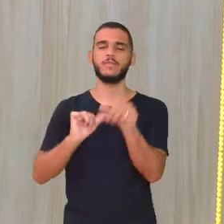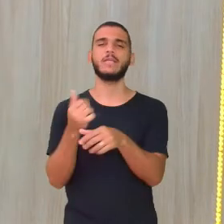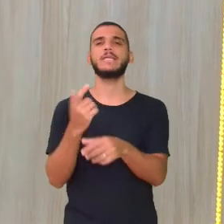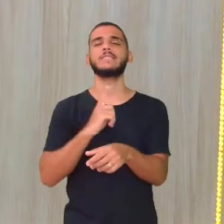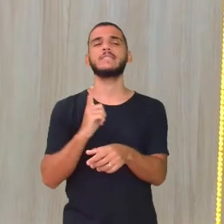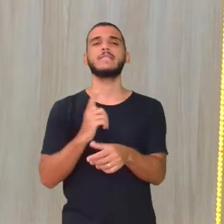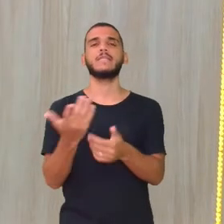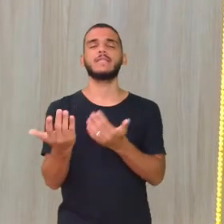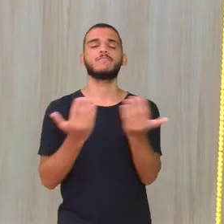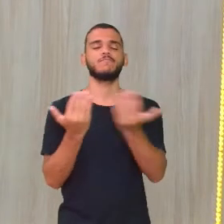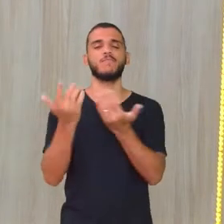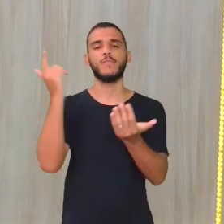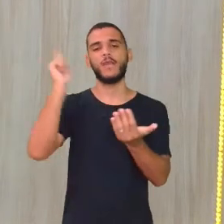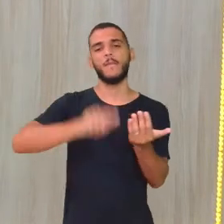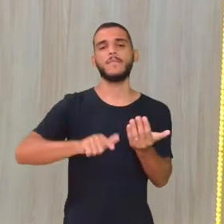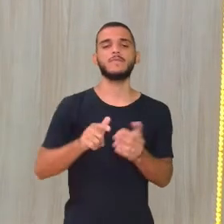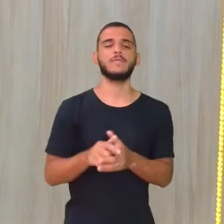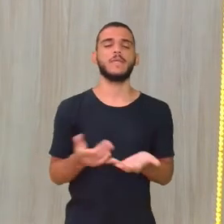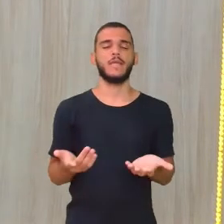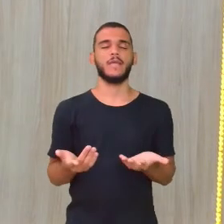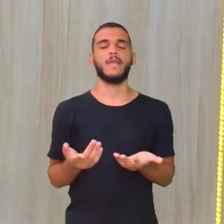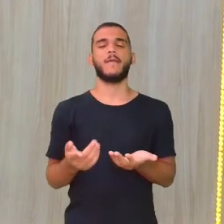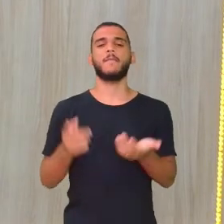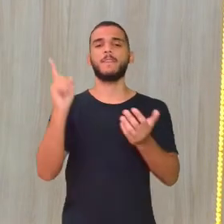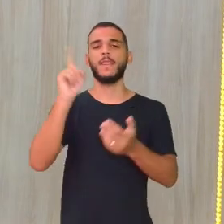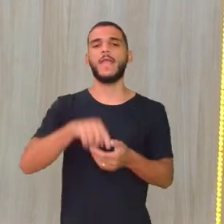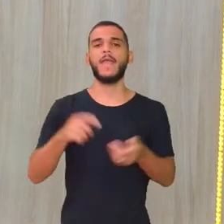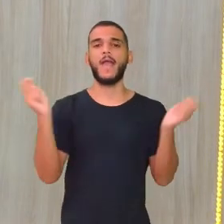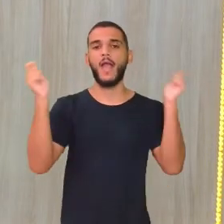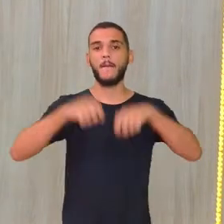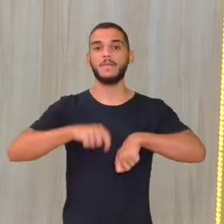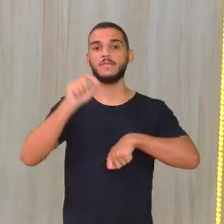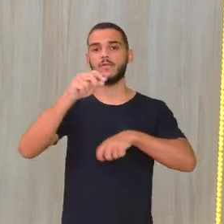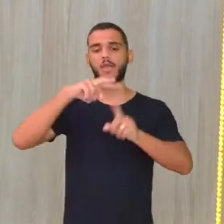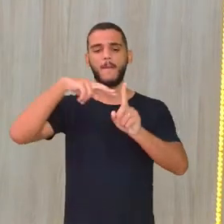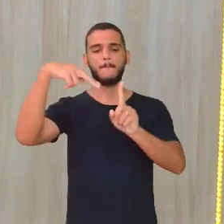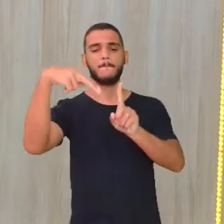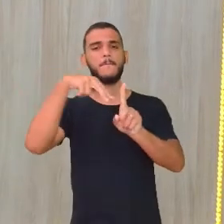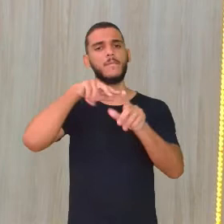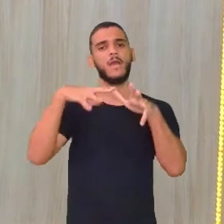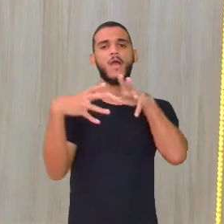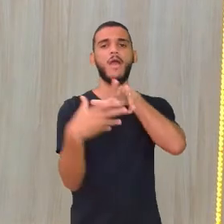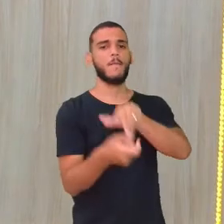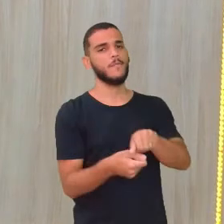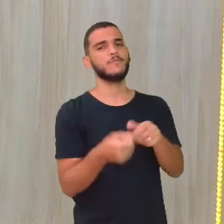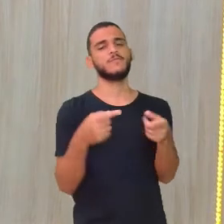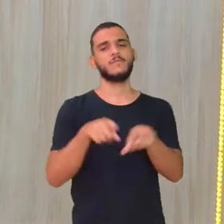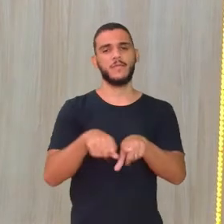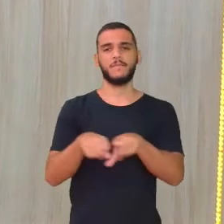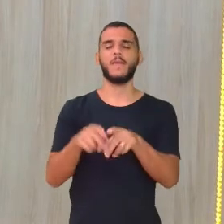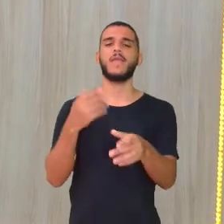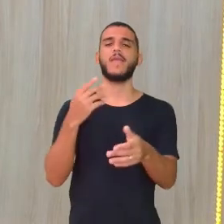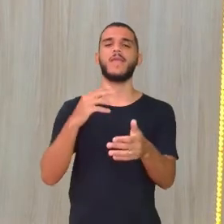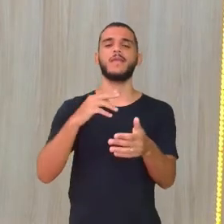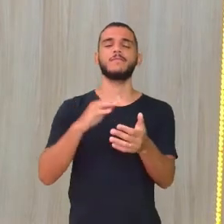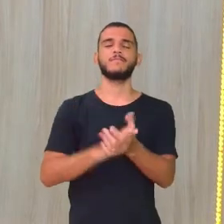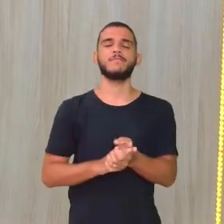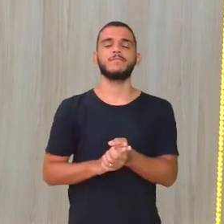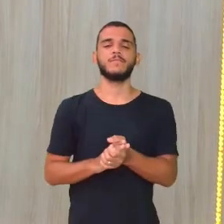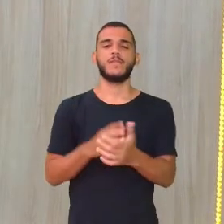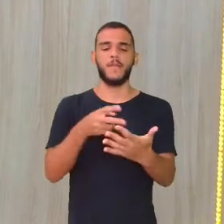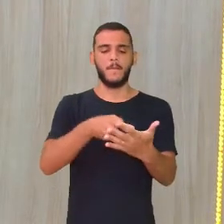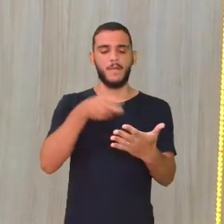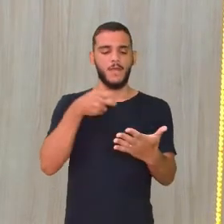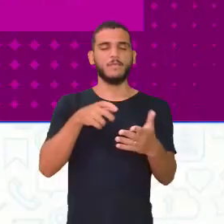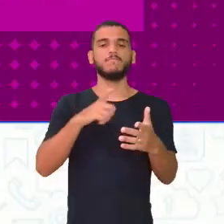paralelo também, essa comparação, isso mostra muito sobre a sua capacidade leitora de mundo, né? Isso. E interpretativa também. Vamos voltar aqui, a gente